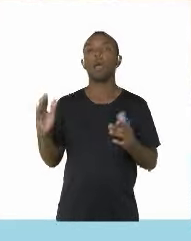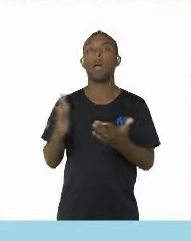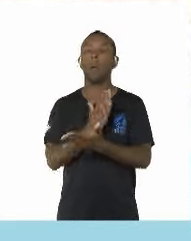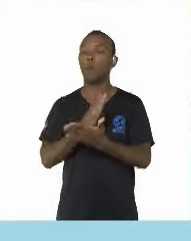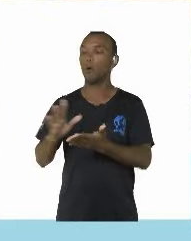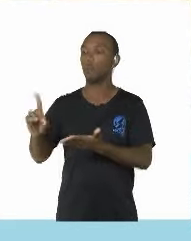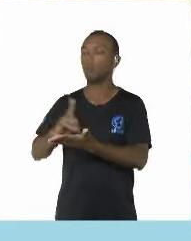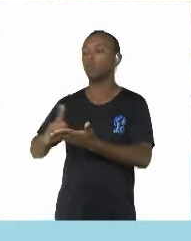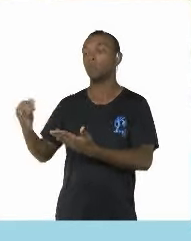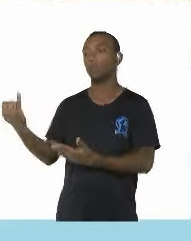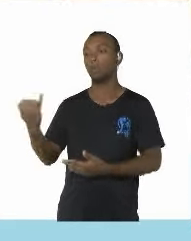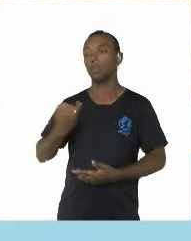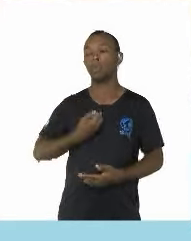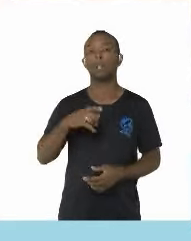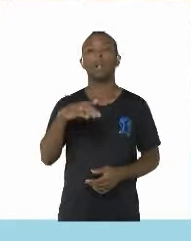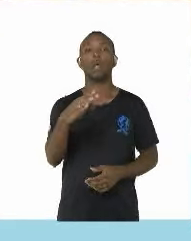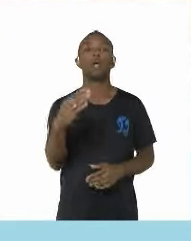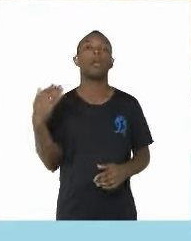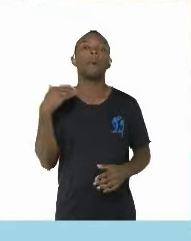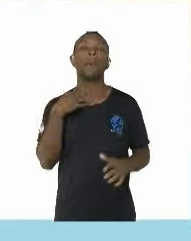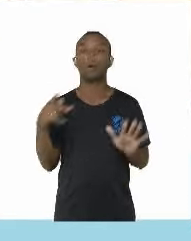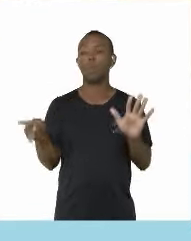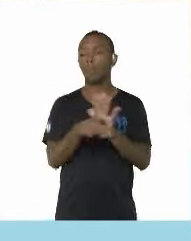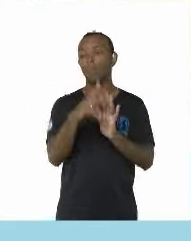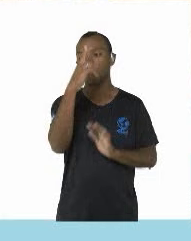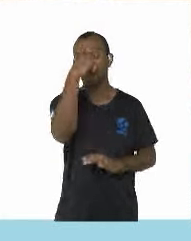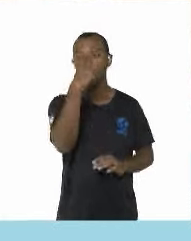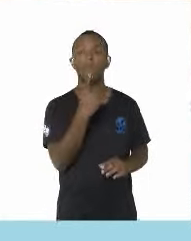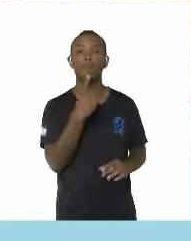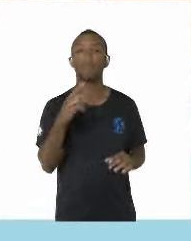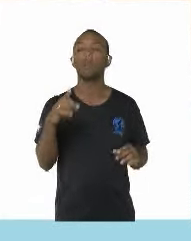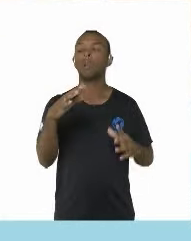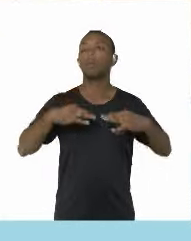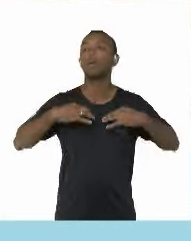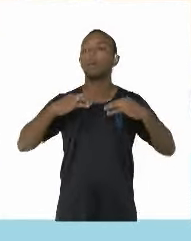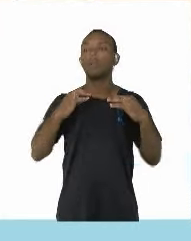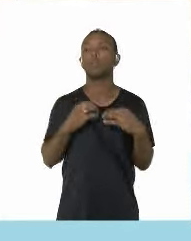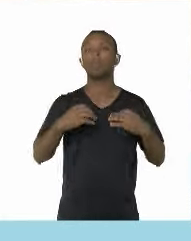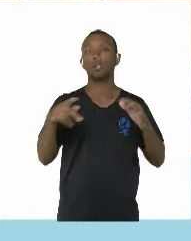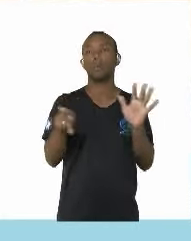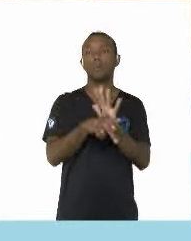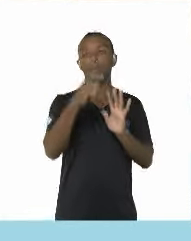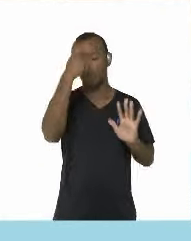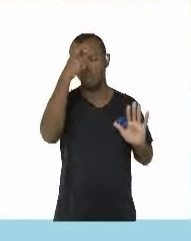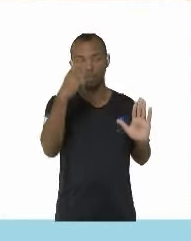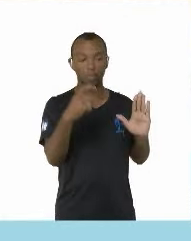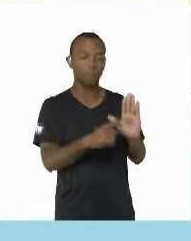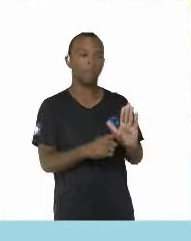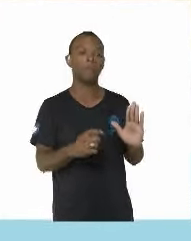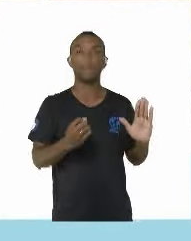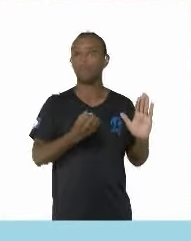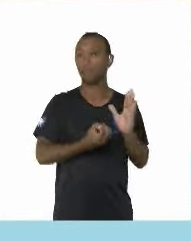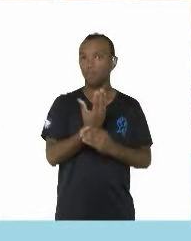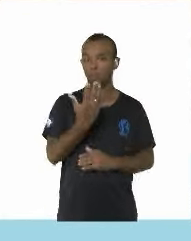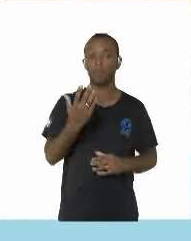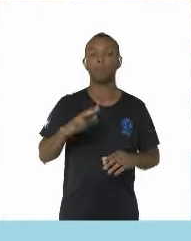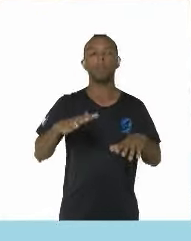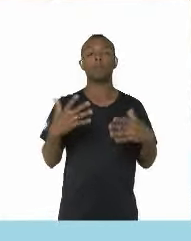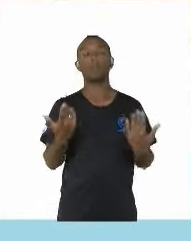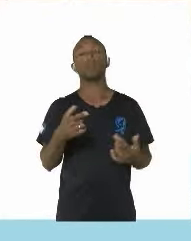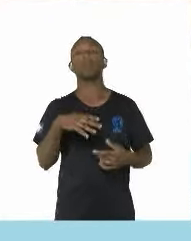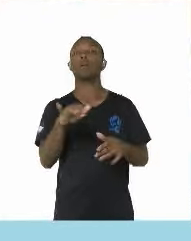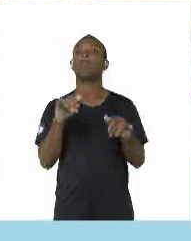já estão vendendo nos bancos de imagens estampas criadas com inteligência artificial. Né? Então, será que esse mercado